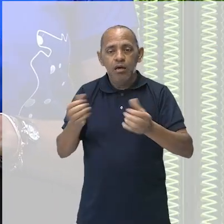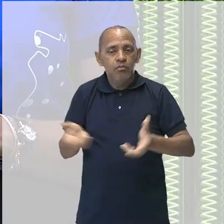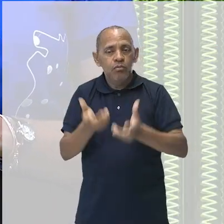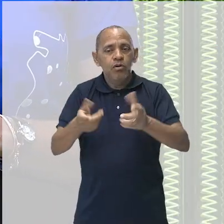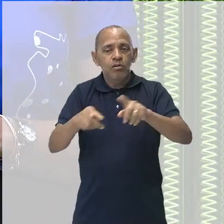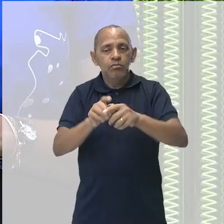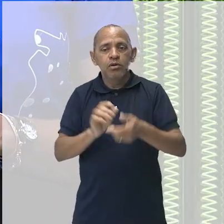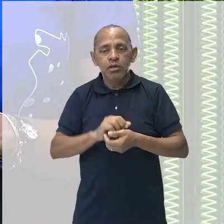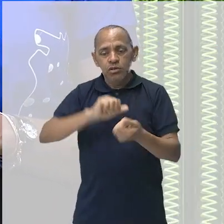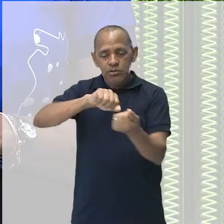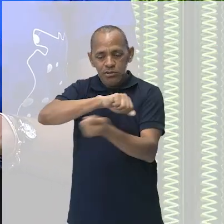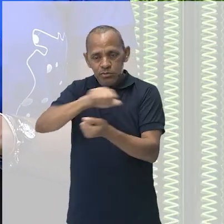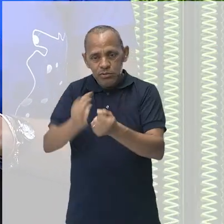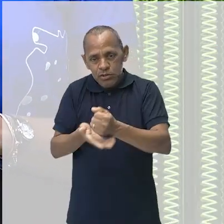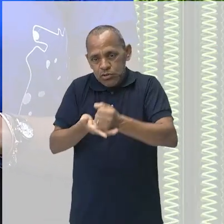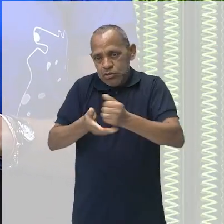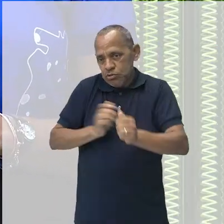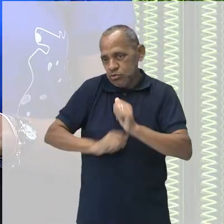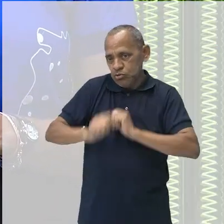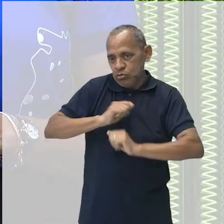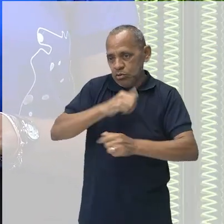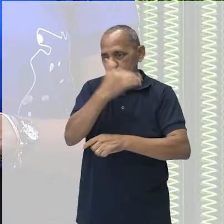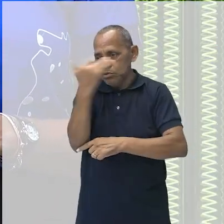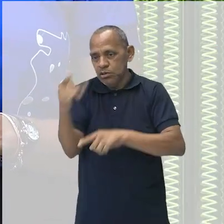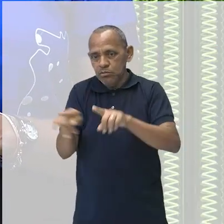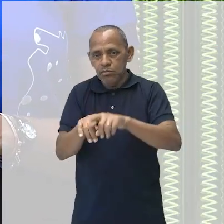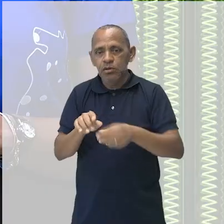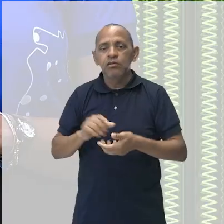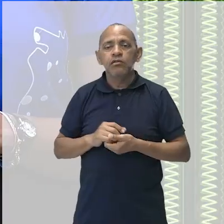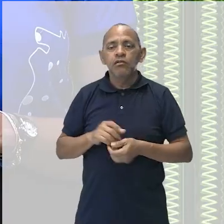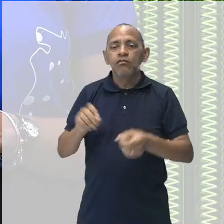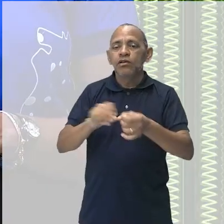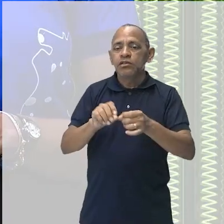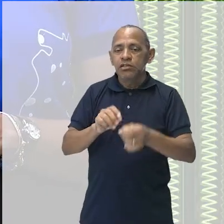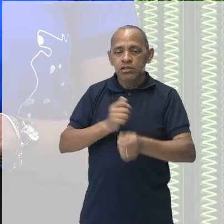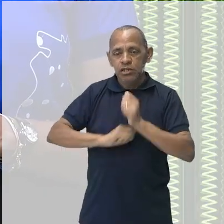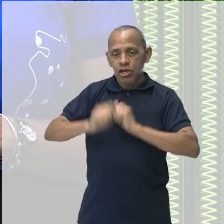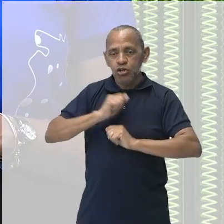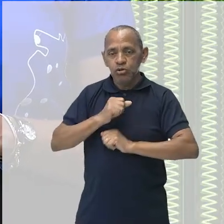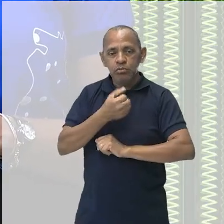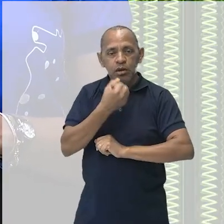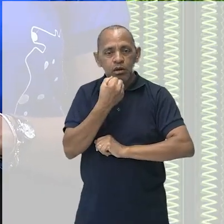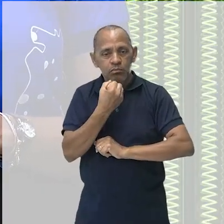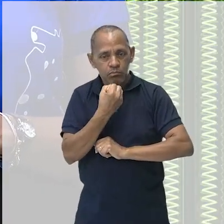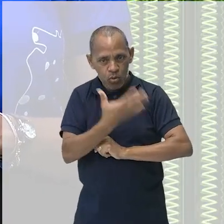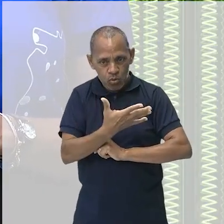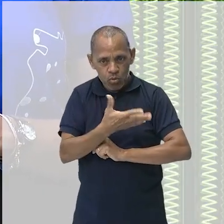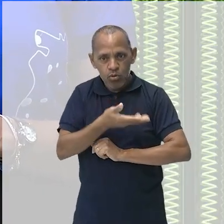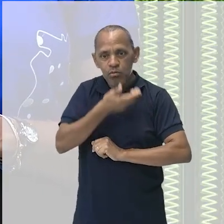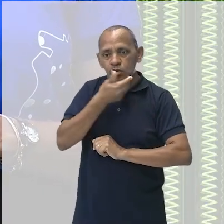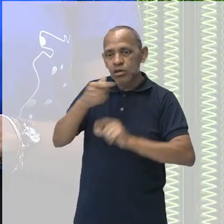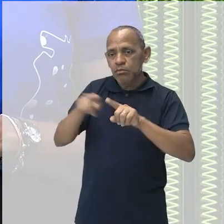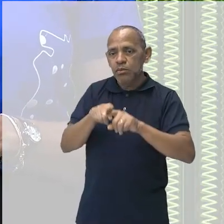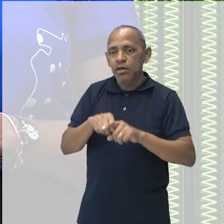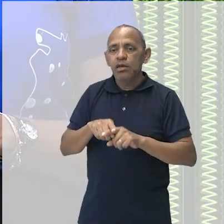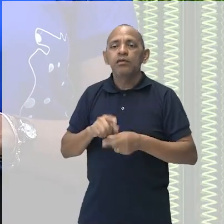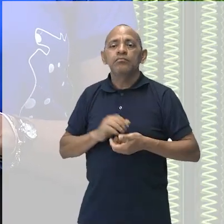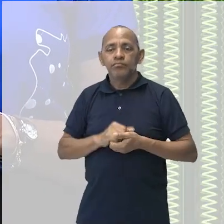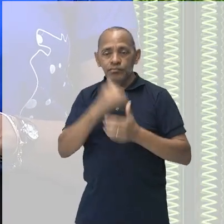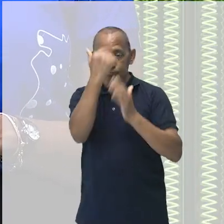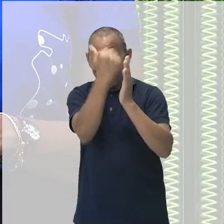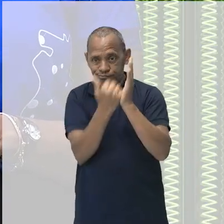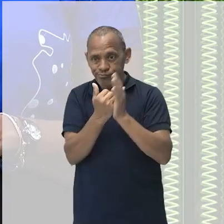sustentabilidade econômica e ambiental, tornando a economia mais eficiente e menos dependente de